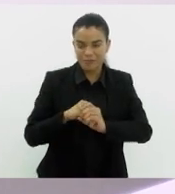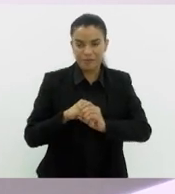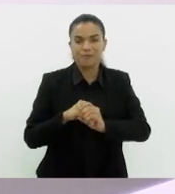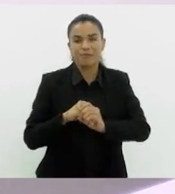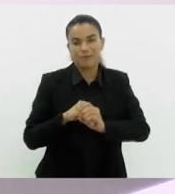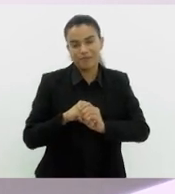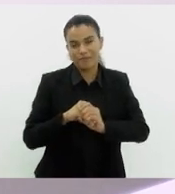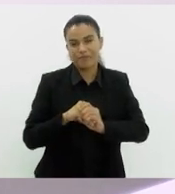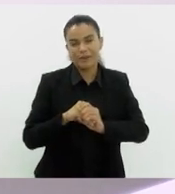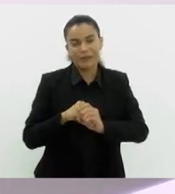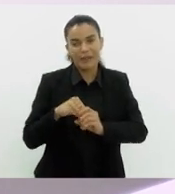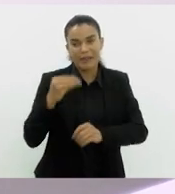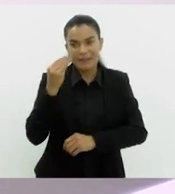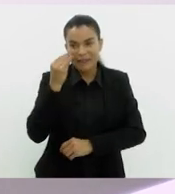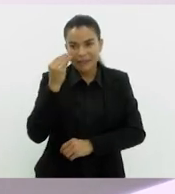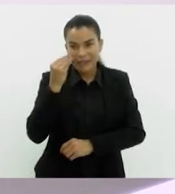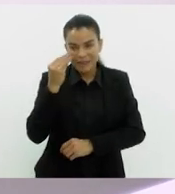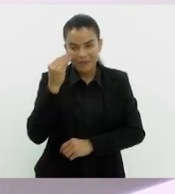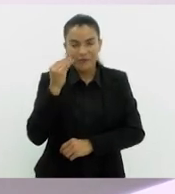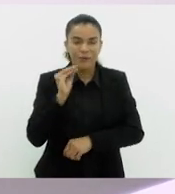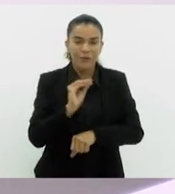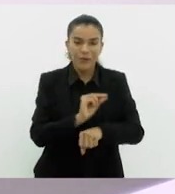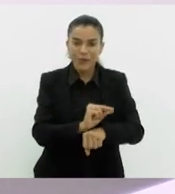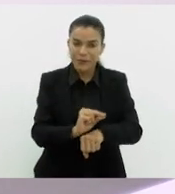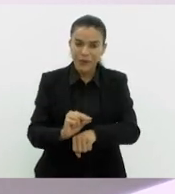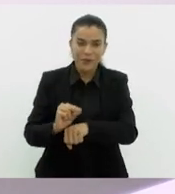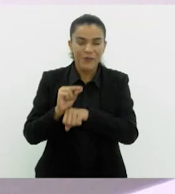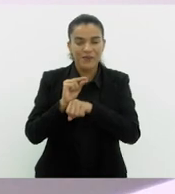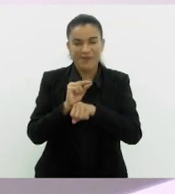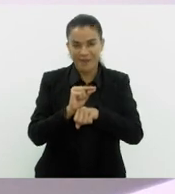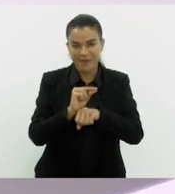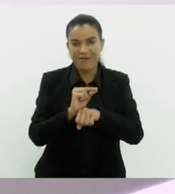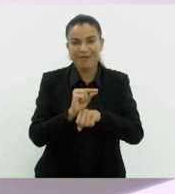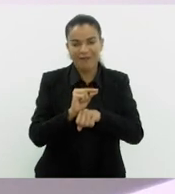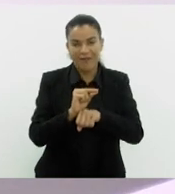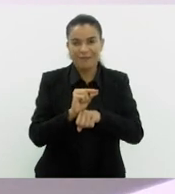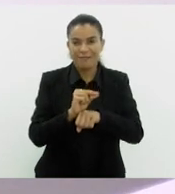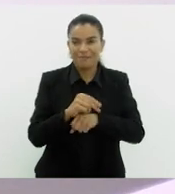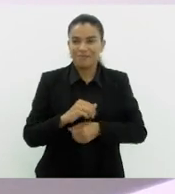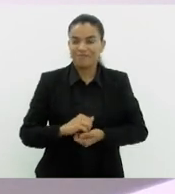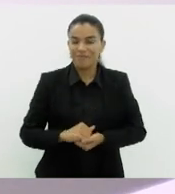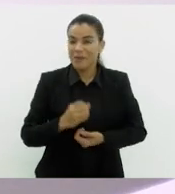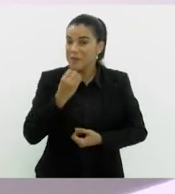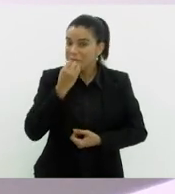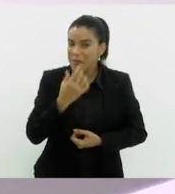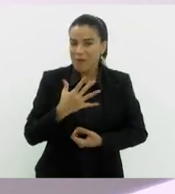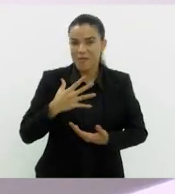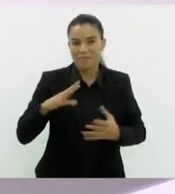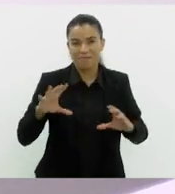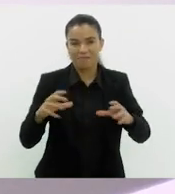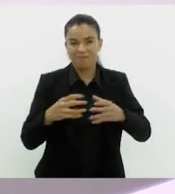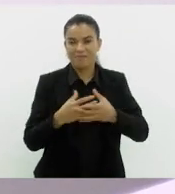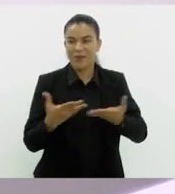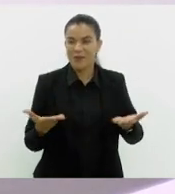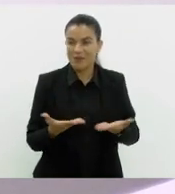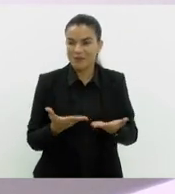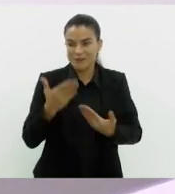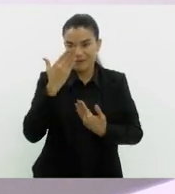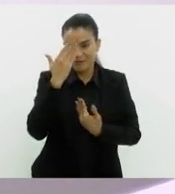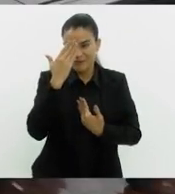quebra-cabeça enorme, que a gente precisa cuidar de várias peças, mas que bom que a gente está aqui hoje fazendo isso. Muito